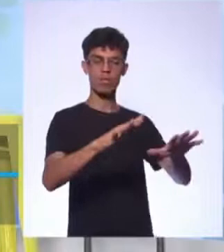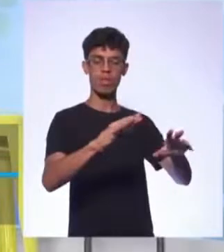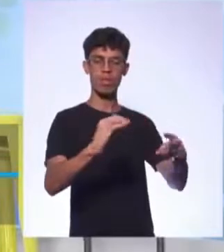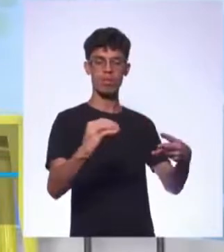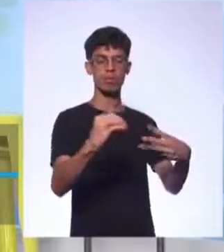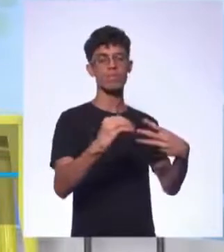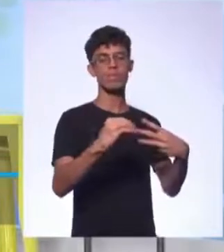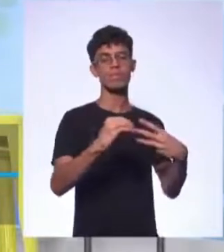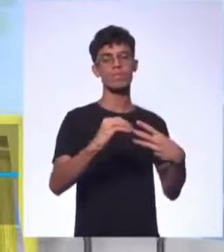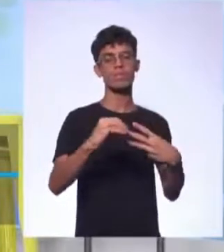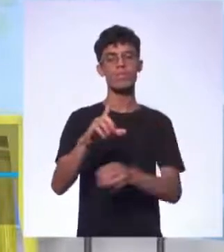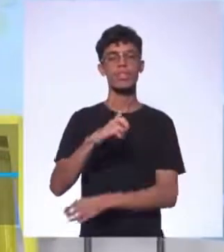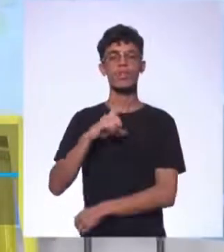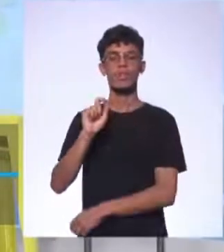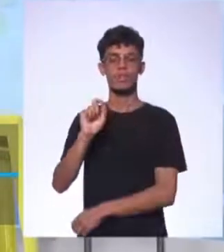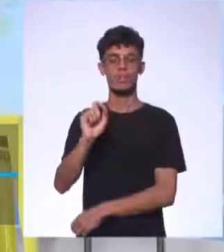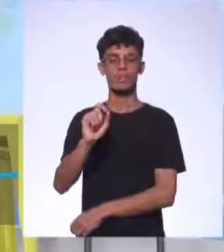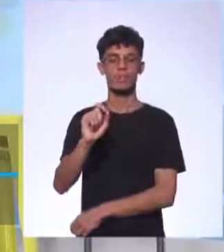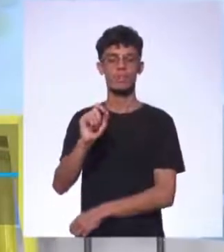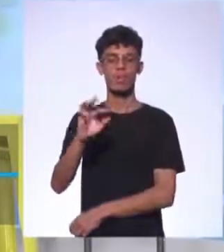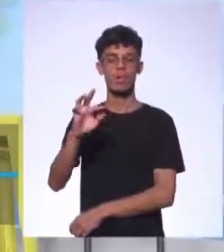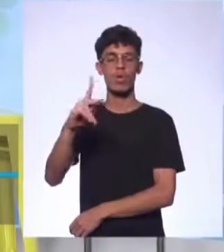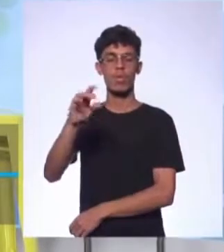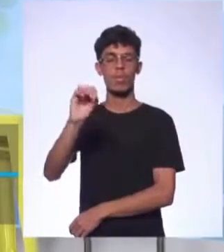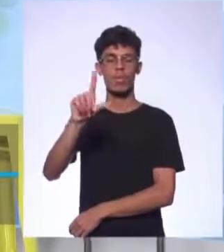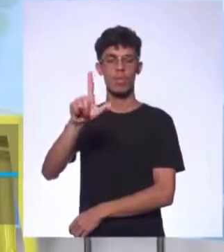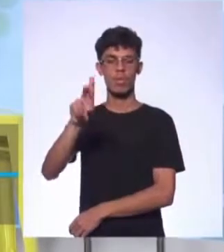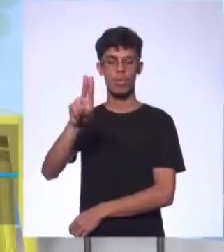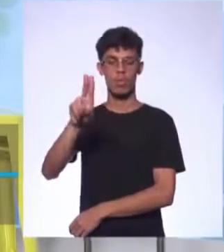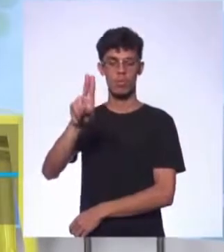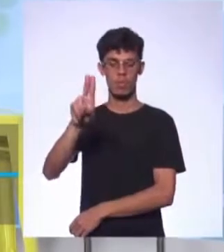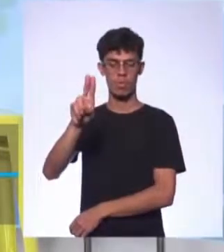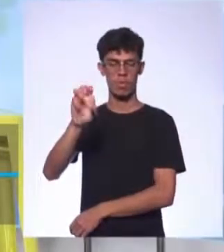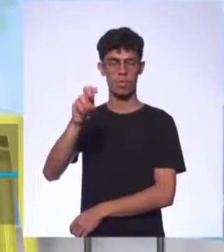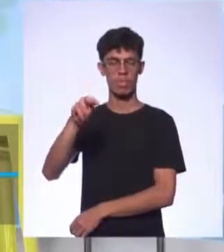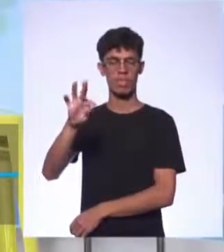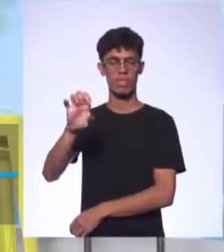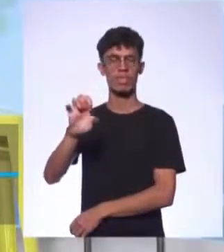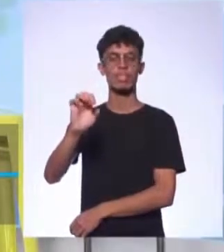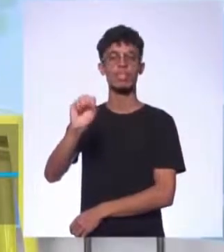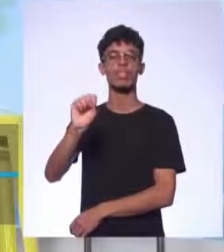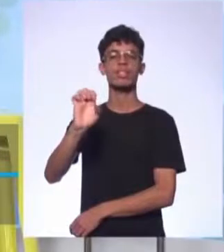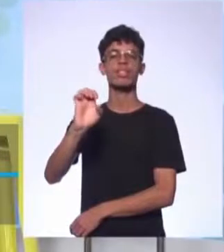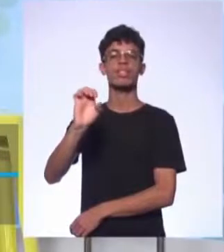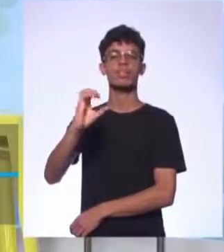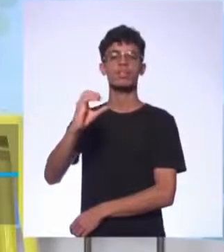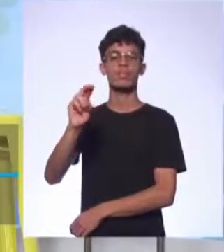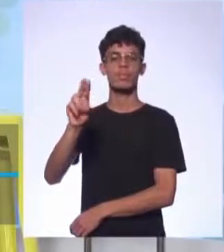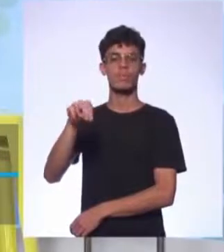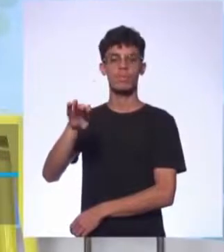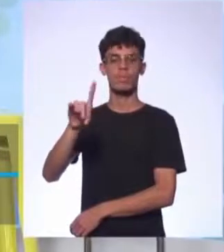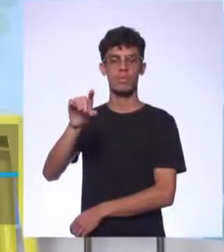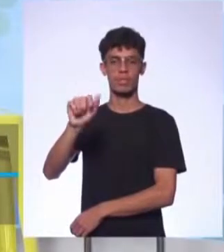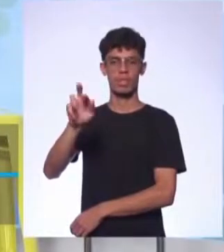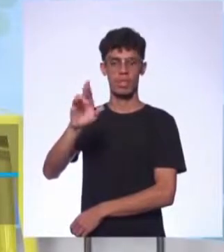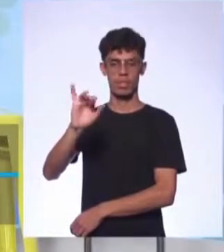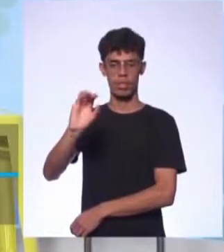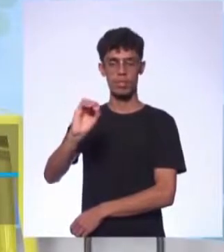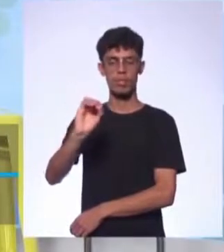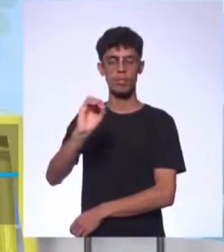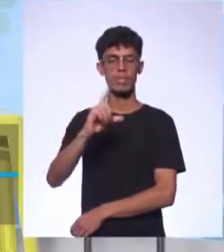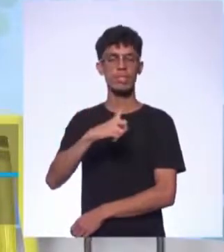um poluente secundário, certo? E aí nós temos também, por exemplo, o